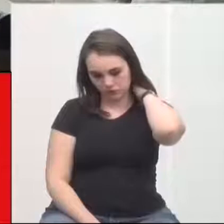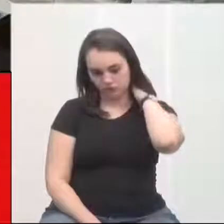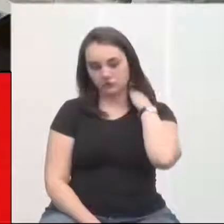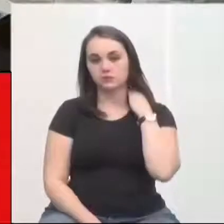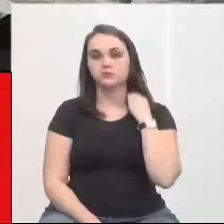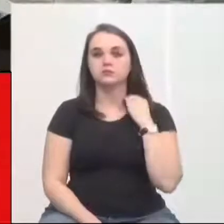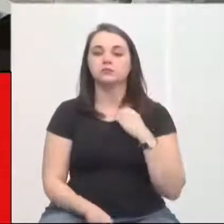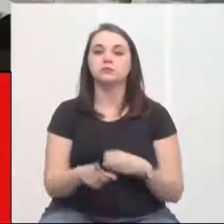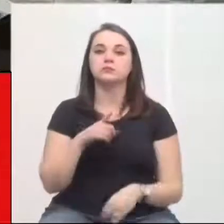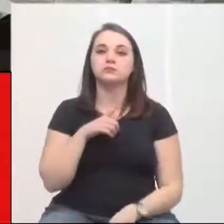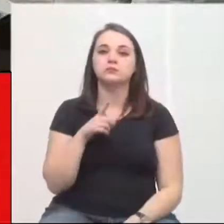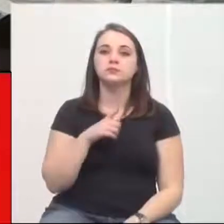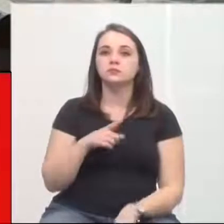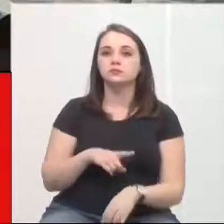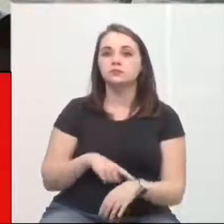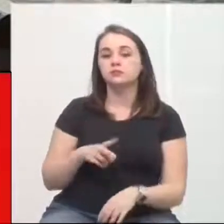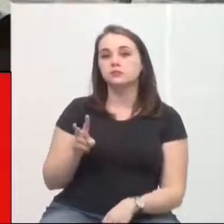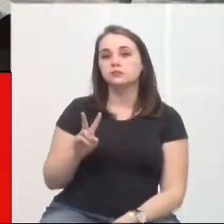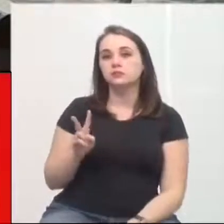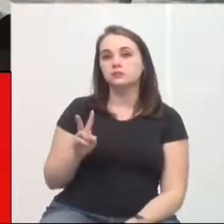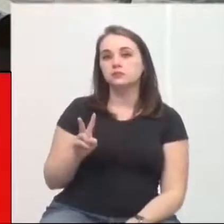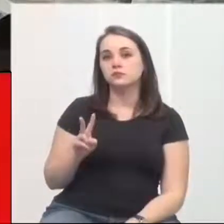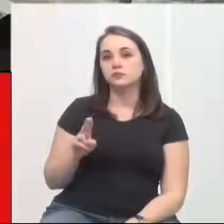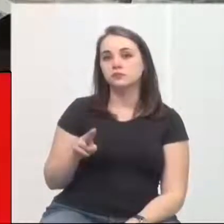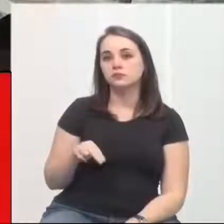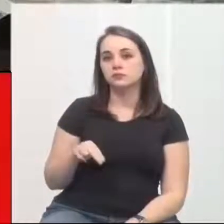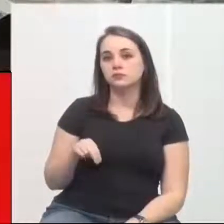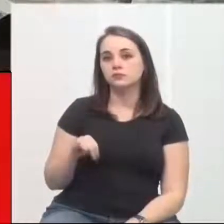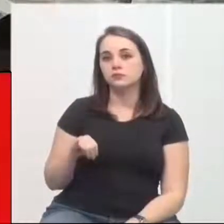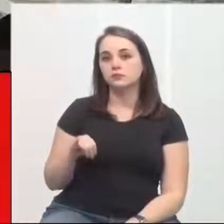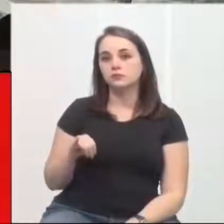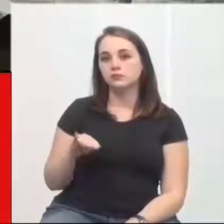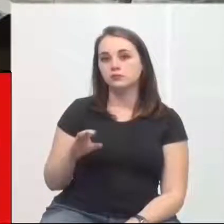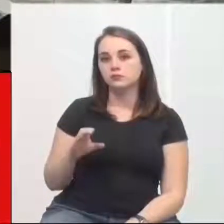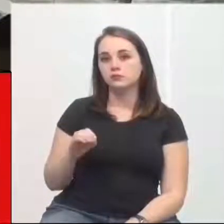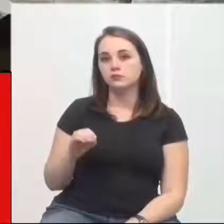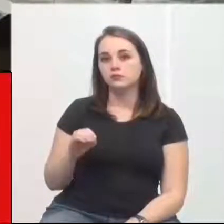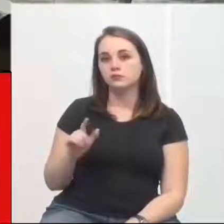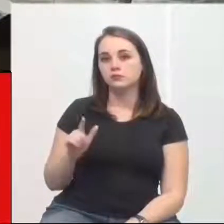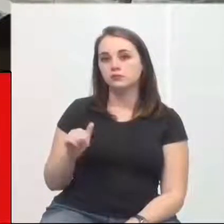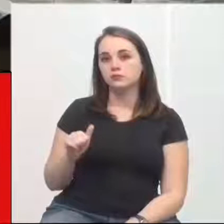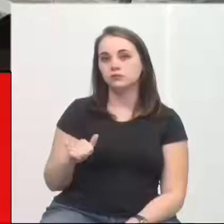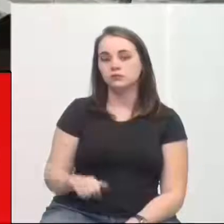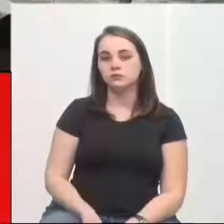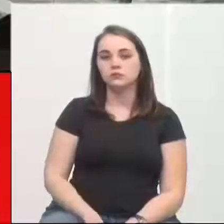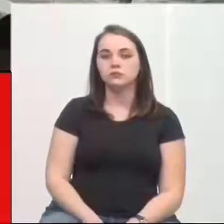Vossa Excelência, tem mais o tempo do vereador líder do governo, Nicola Martins.